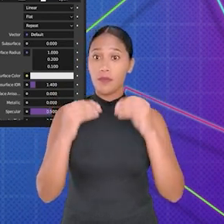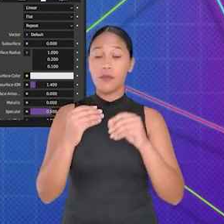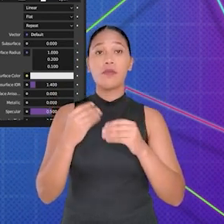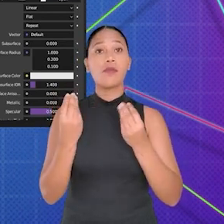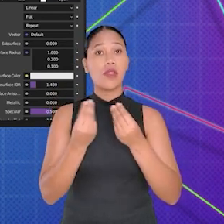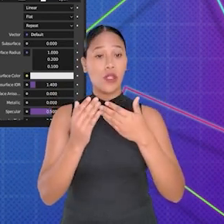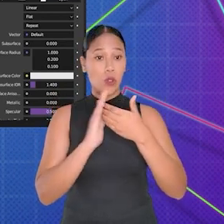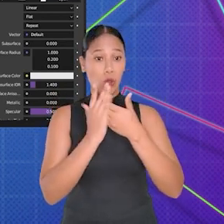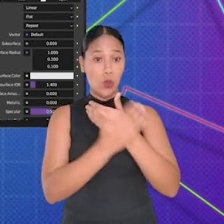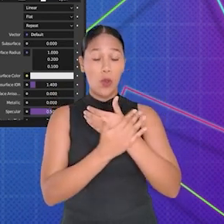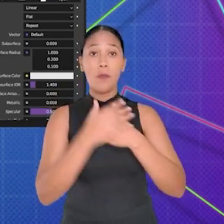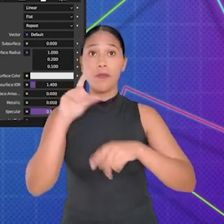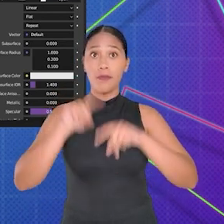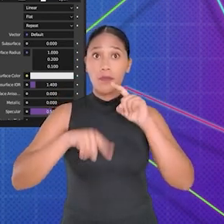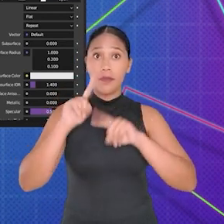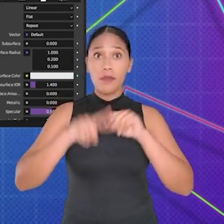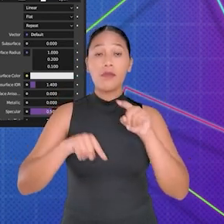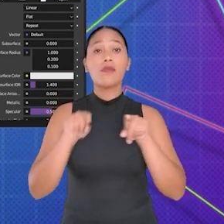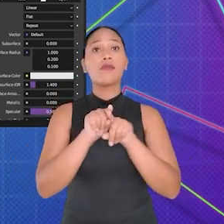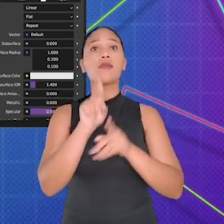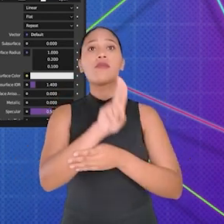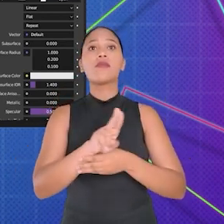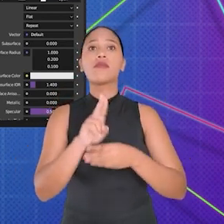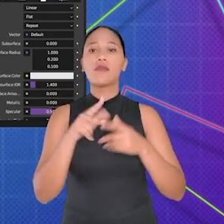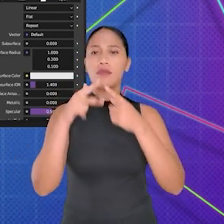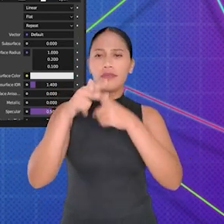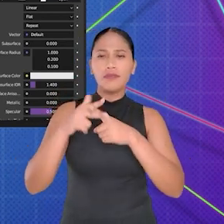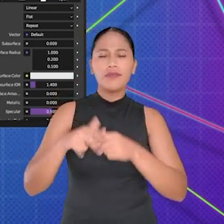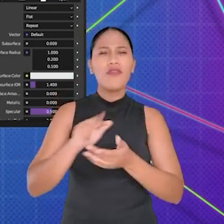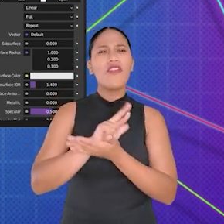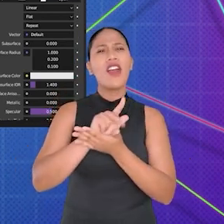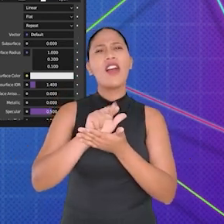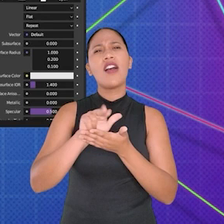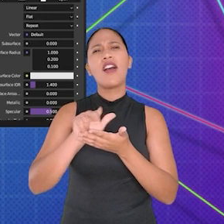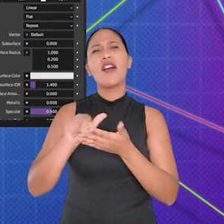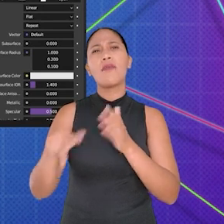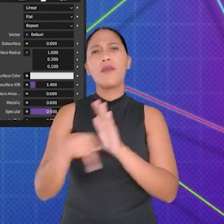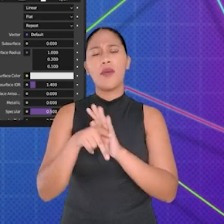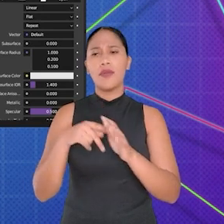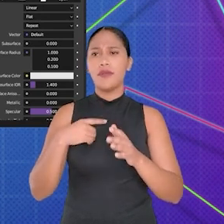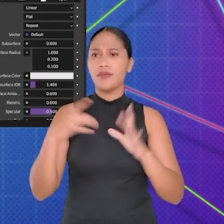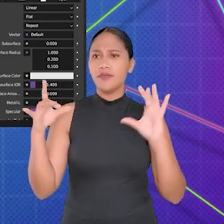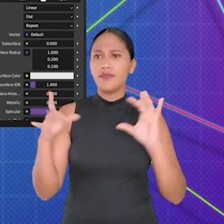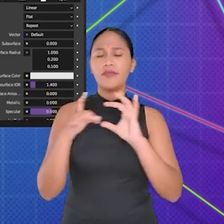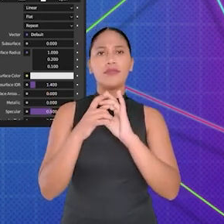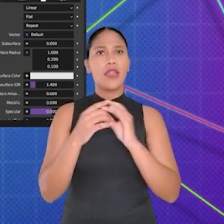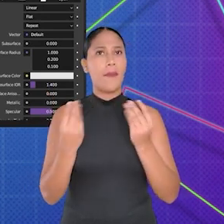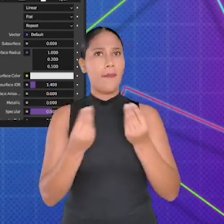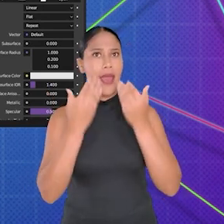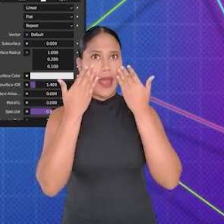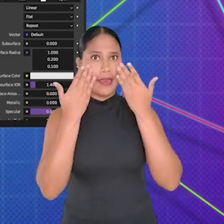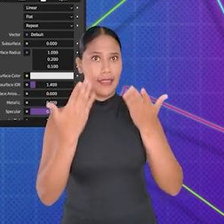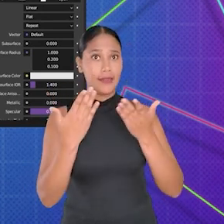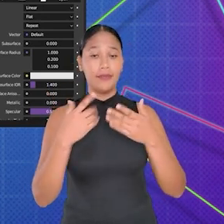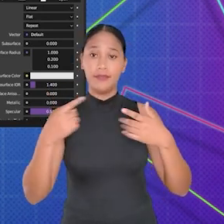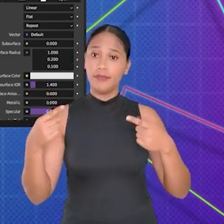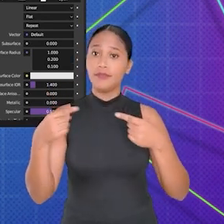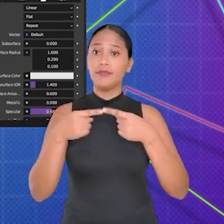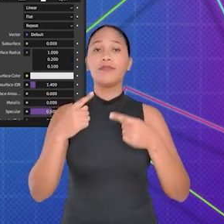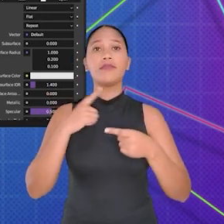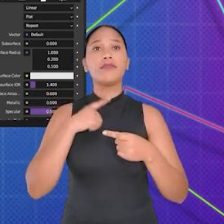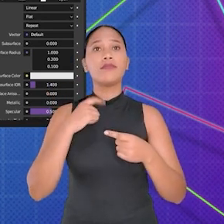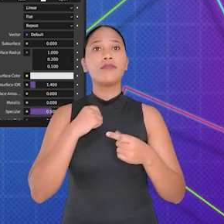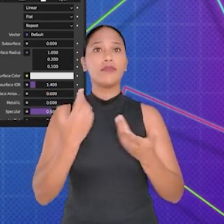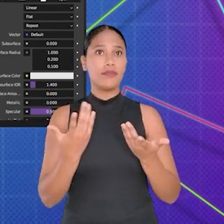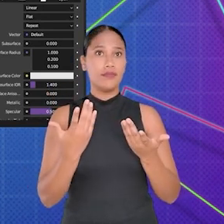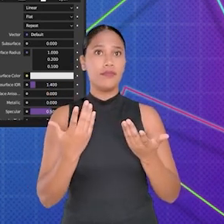ajustar vários parâmetros para personalizar a aparência da textura. Isso inclui ajustar a escala de textura, a intensidade da cor, a transparência